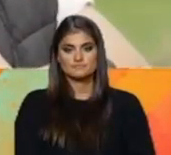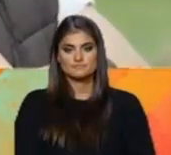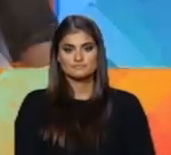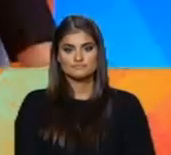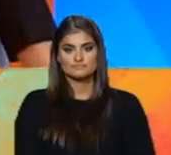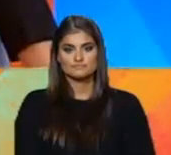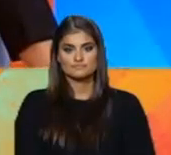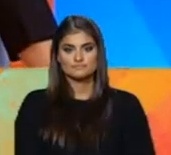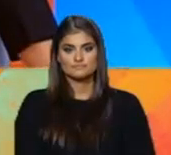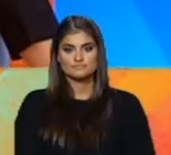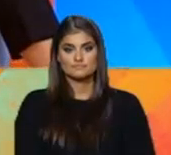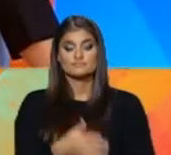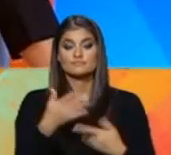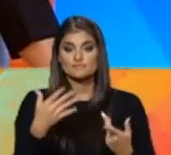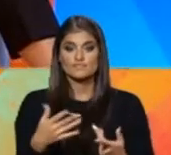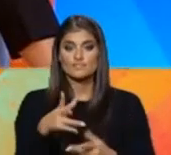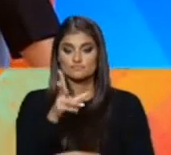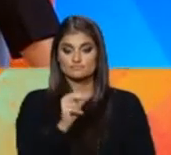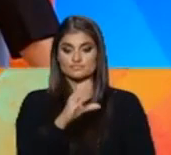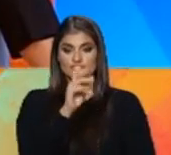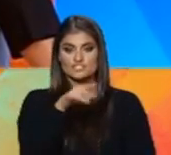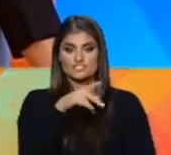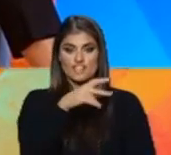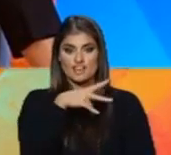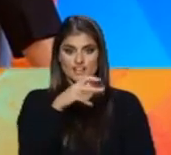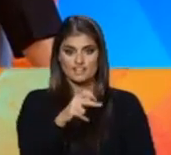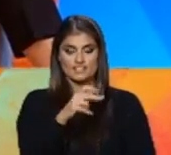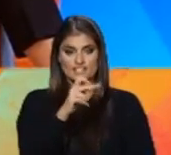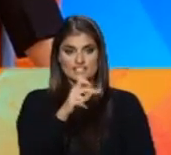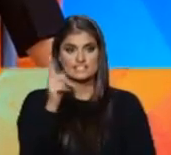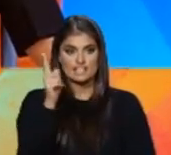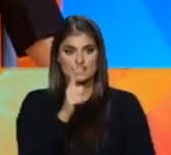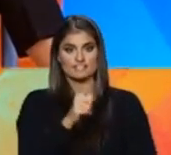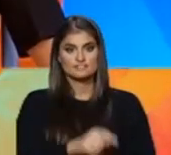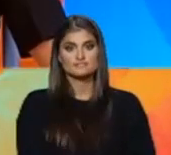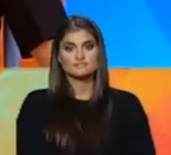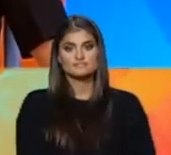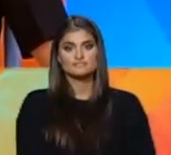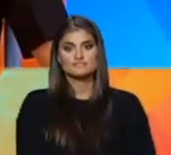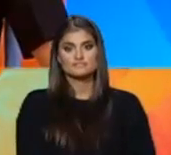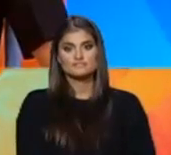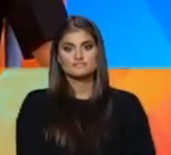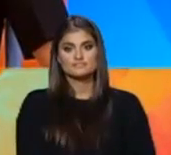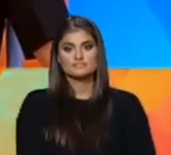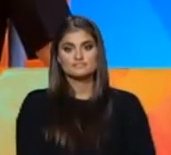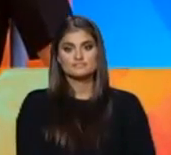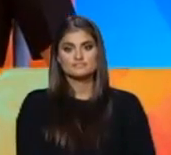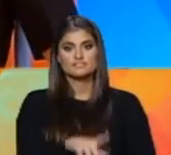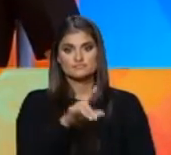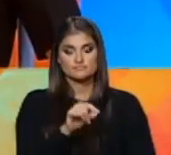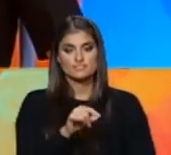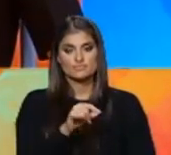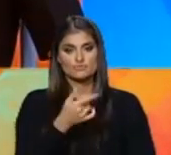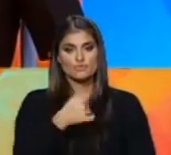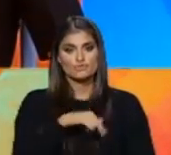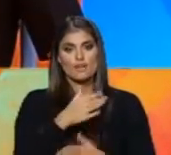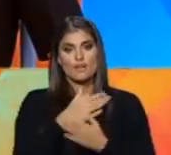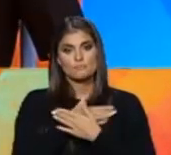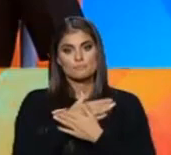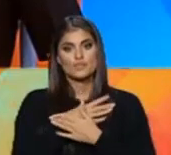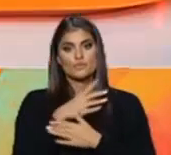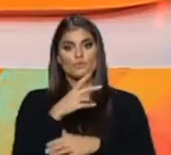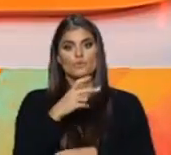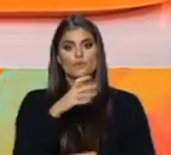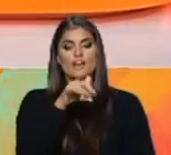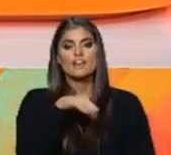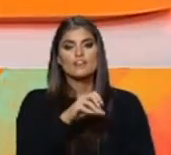É, portanto, a dupla da Cristiana Sá. Quer a Cristiana, quer o nosso amigo Augusto, que tem a responsabilidade